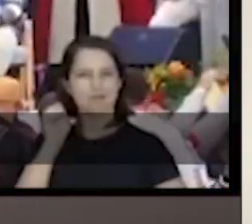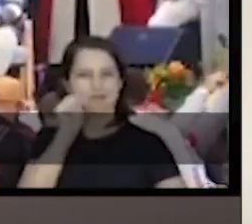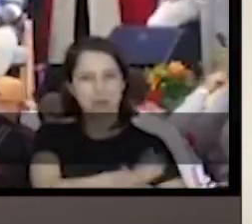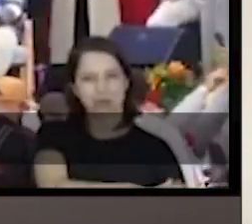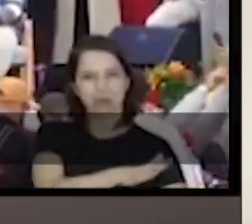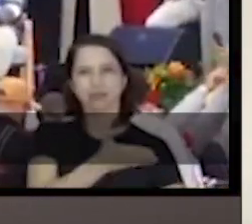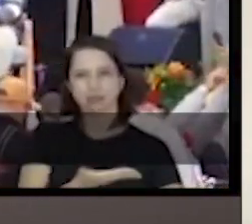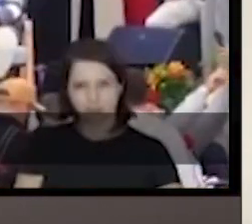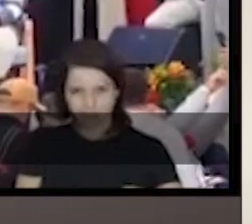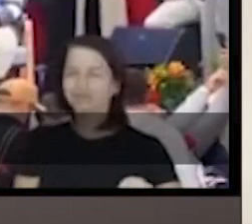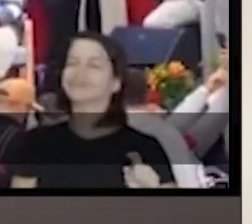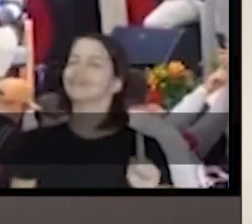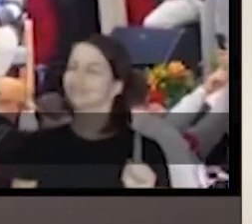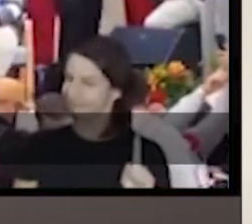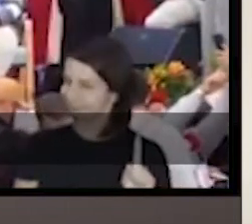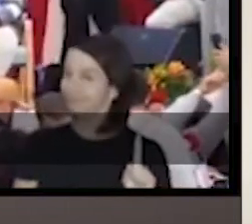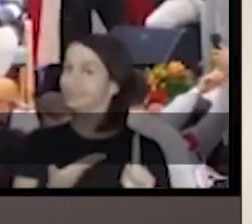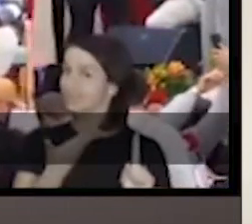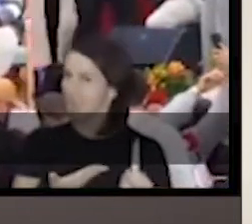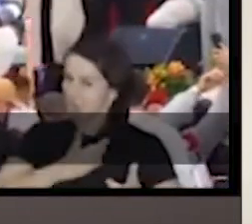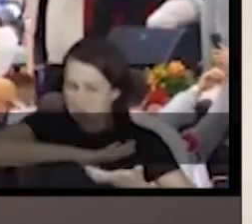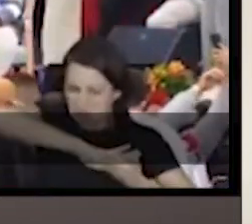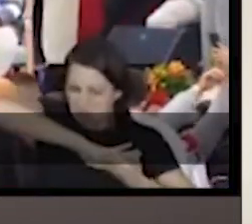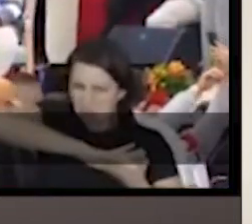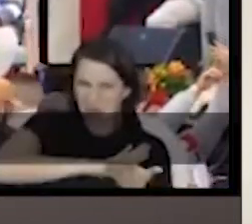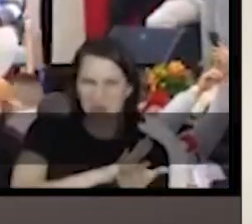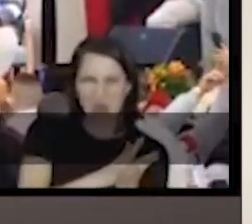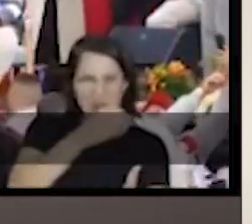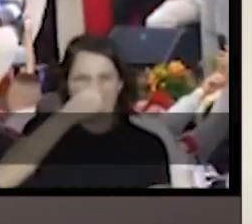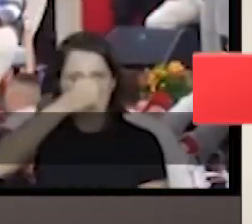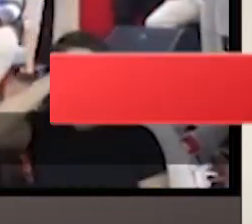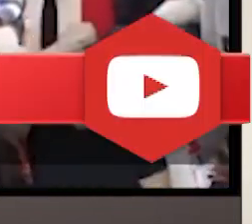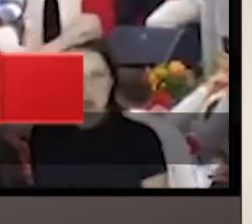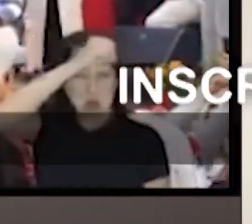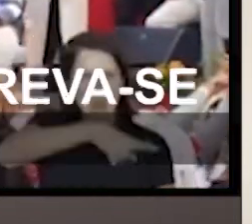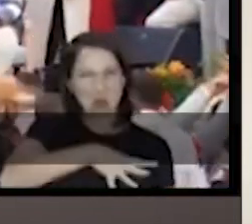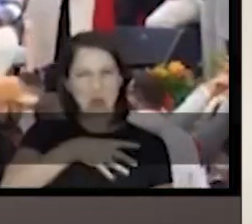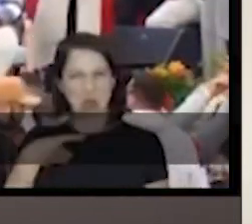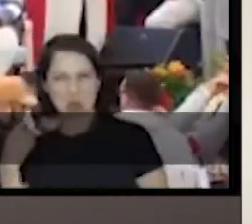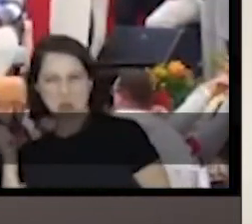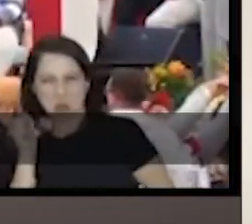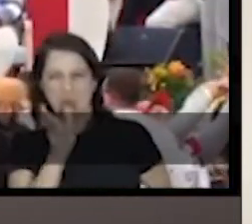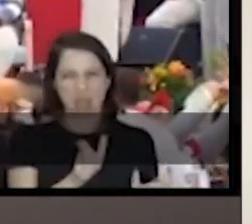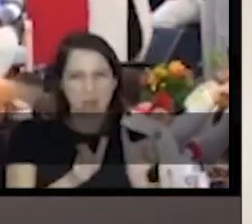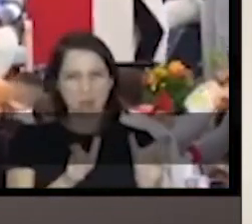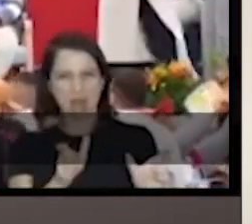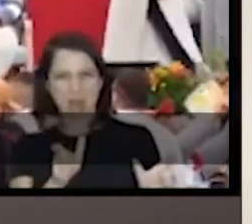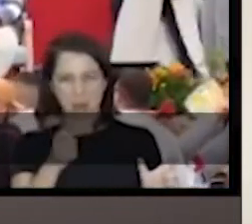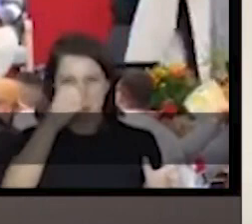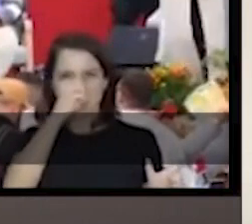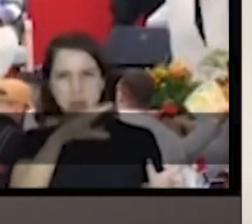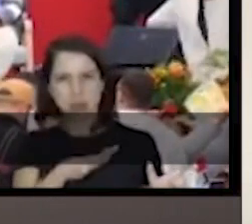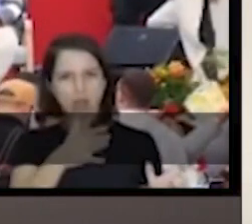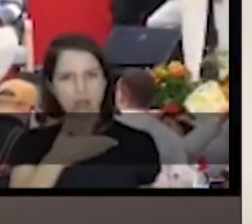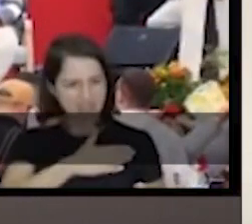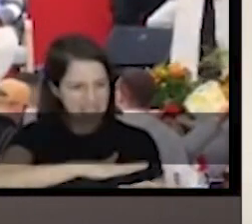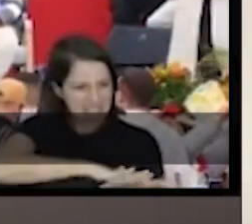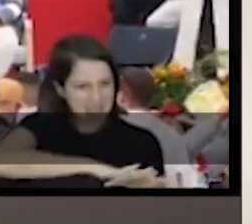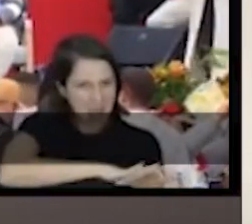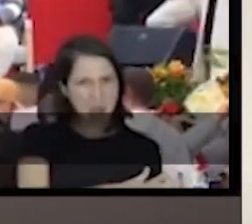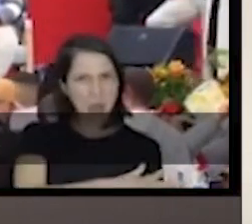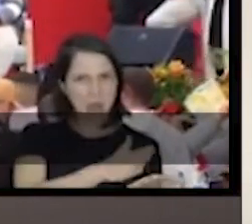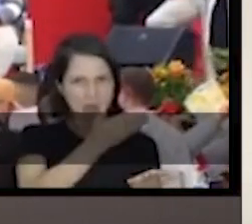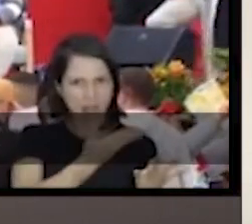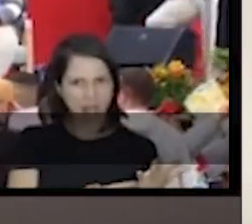Foi humilhada da forma mais cruel, e um tipo de humilhação daquele